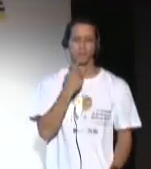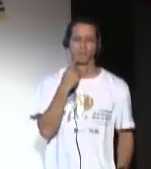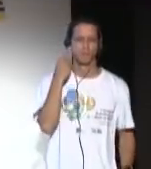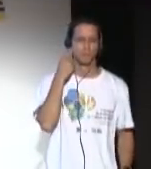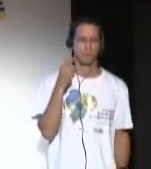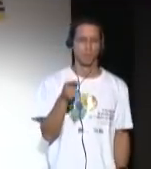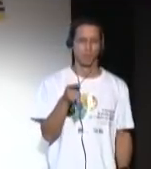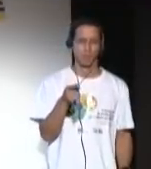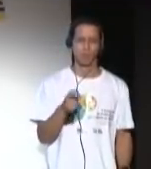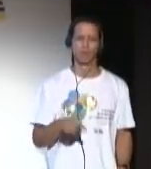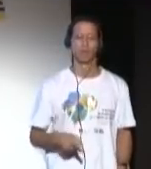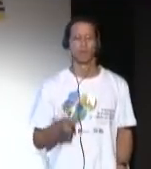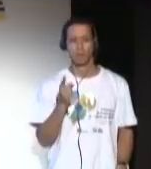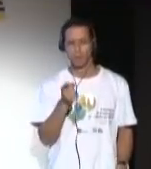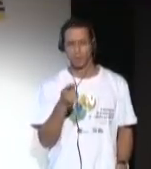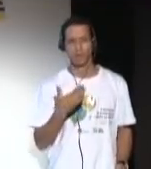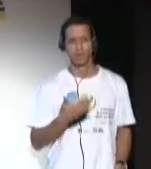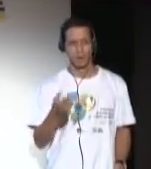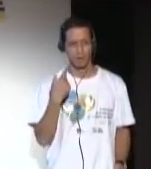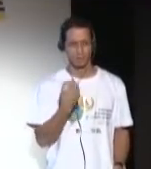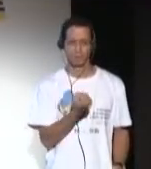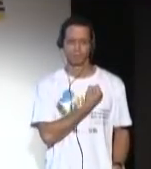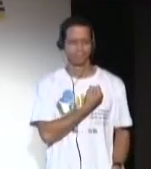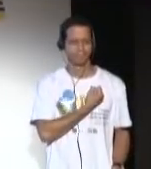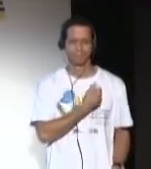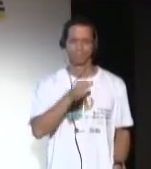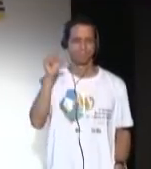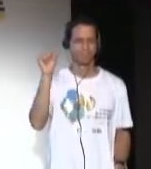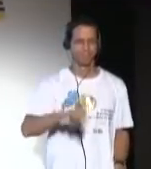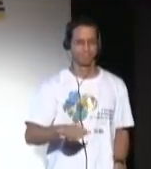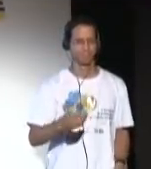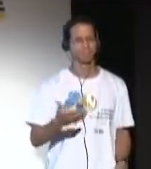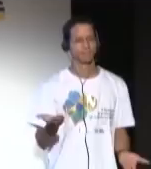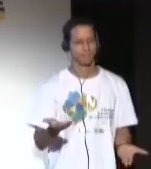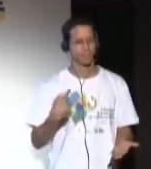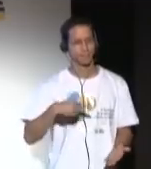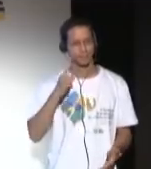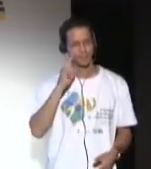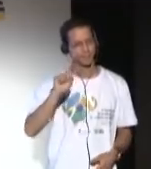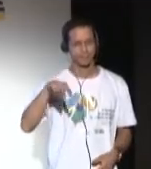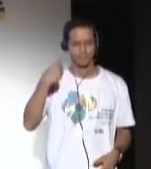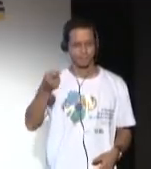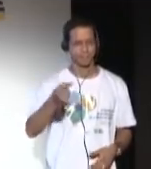dizer: olha, você vai receber uma nota péssima, agora a gente vai seguir